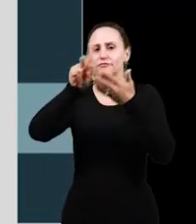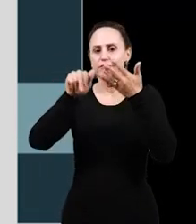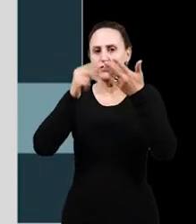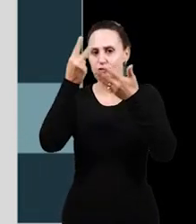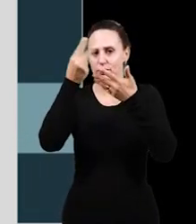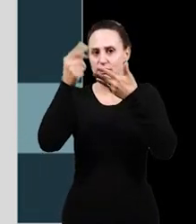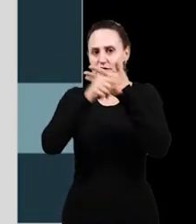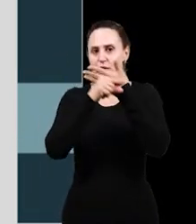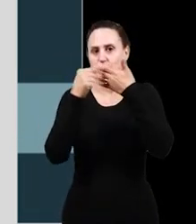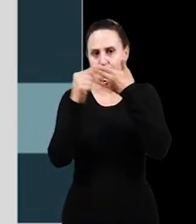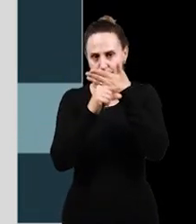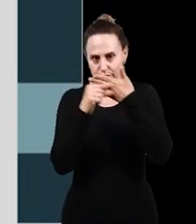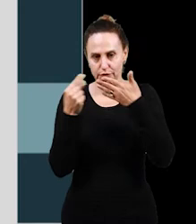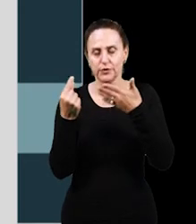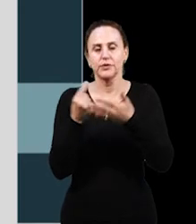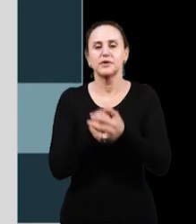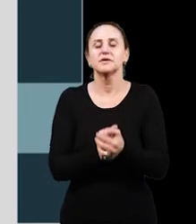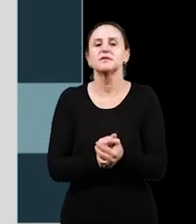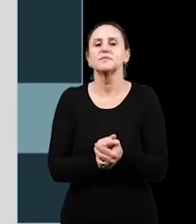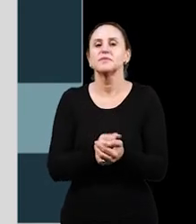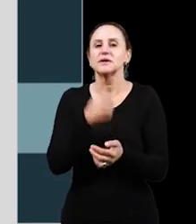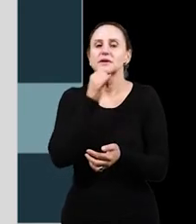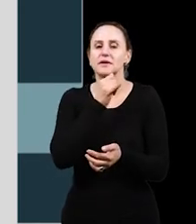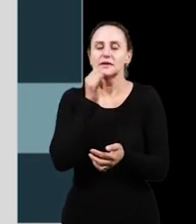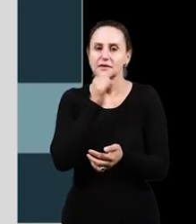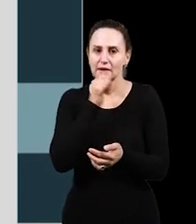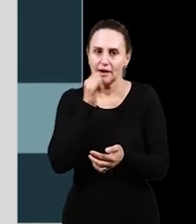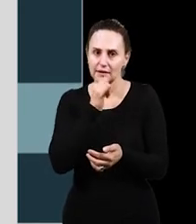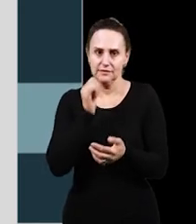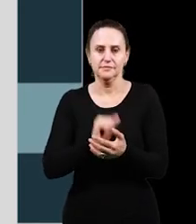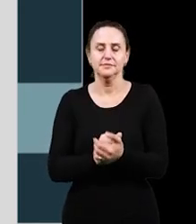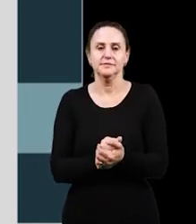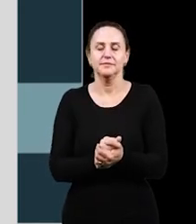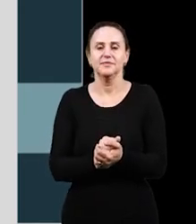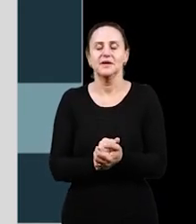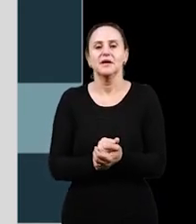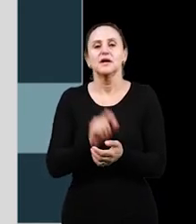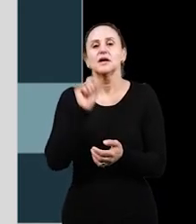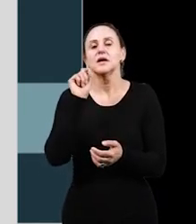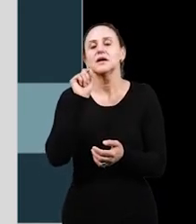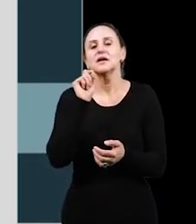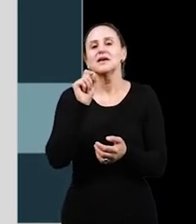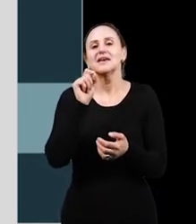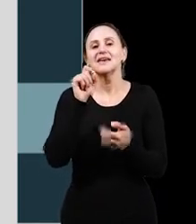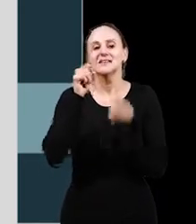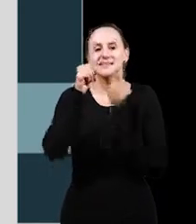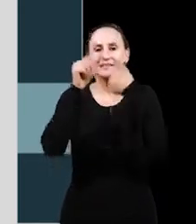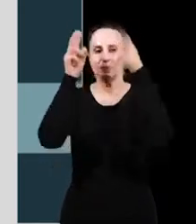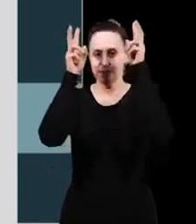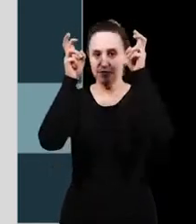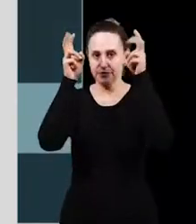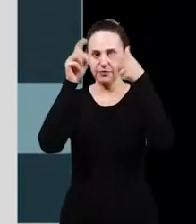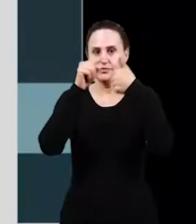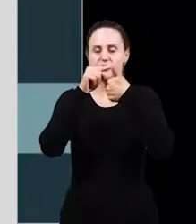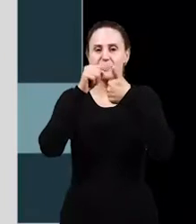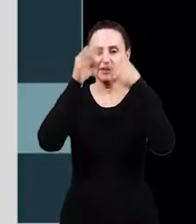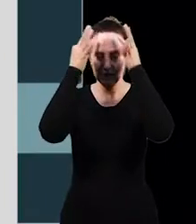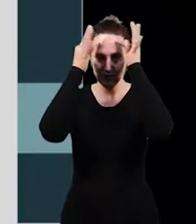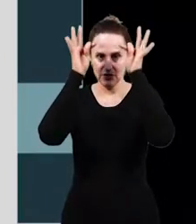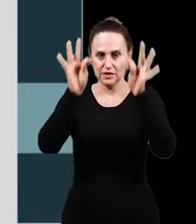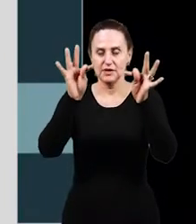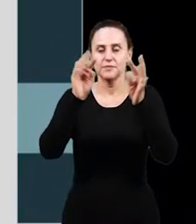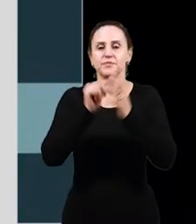e aí é como eu já tava dizendo que eu estava dizendo para vocês os funcionalistas são estudos